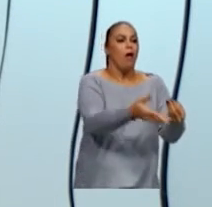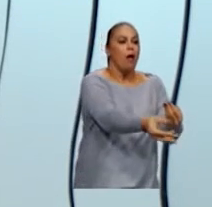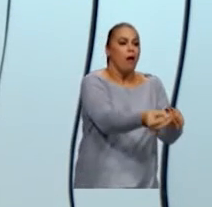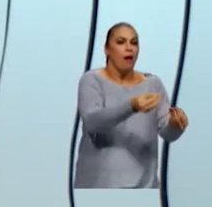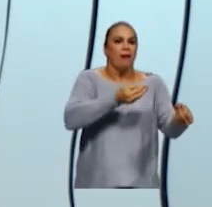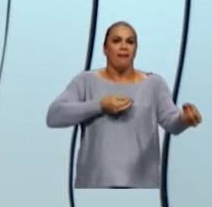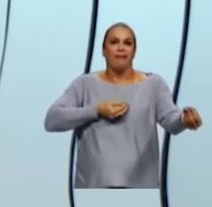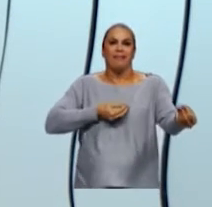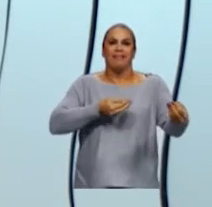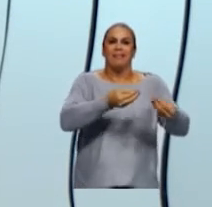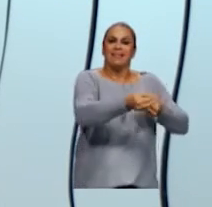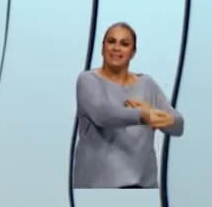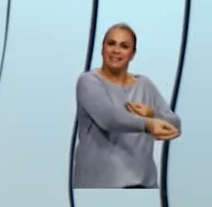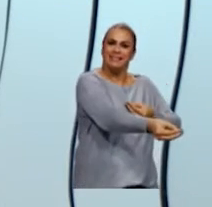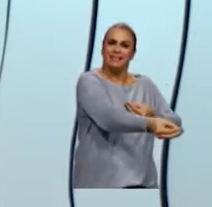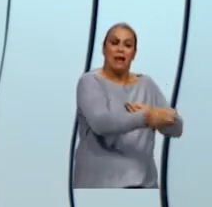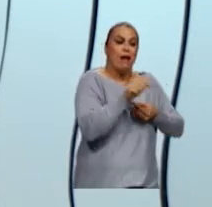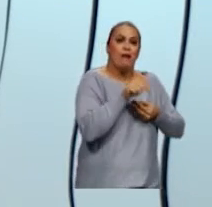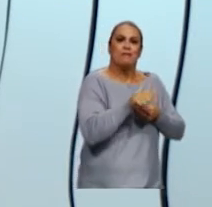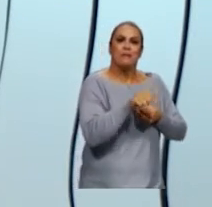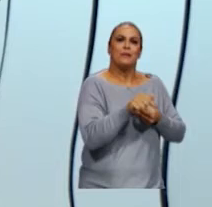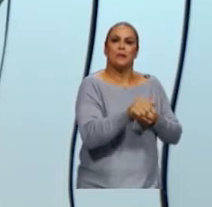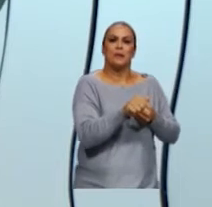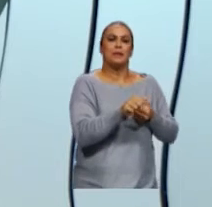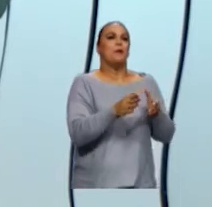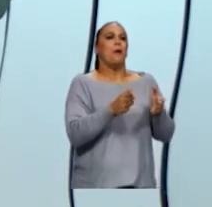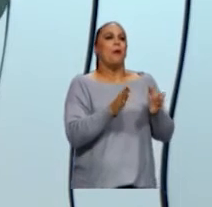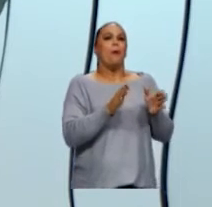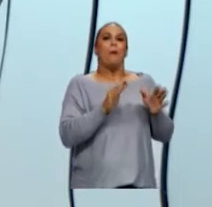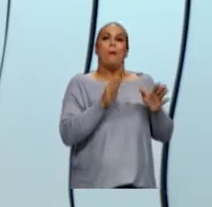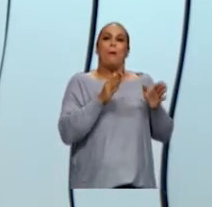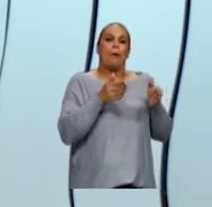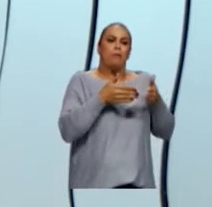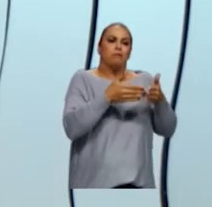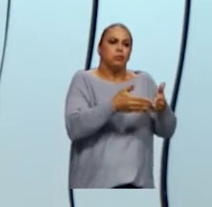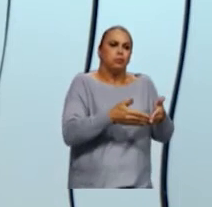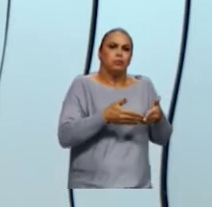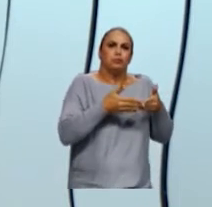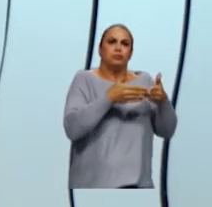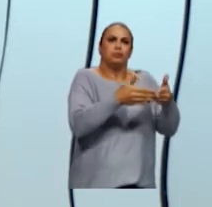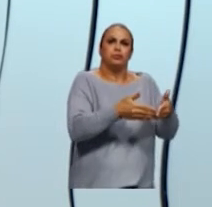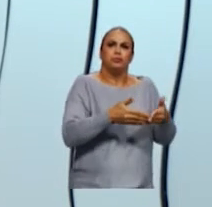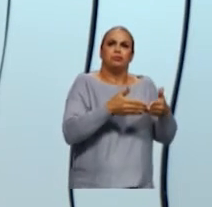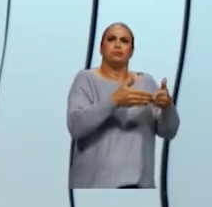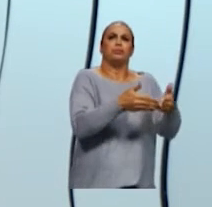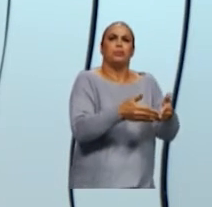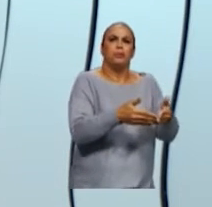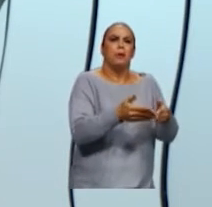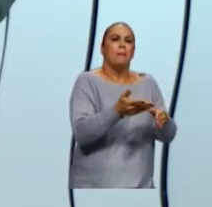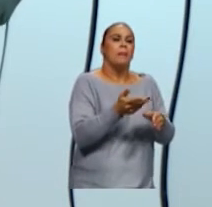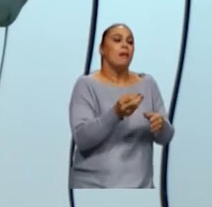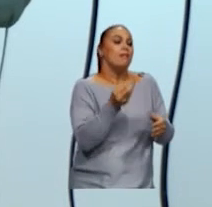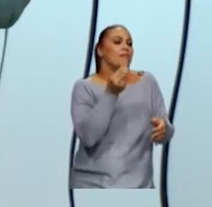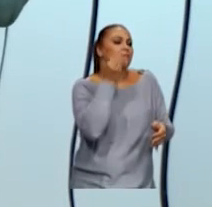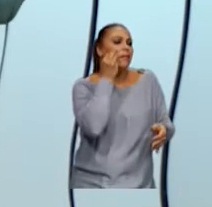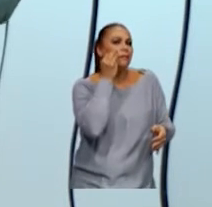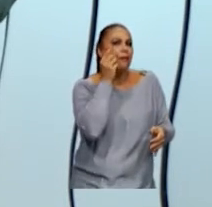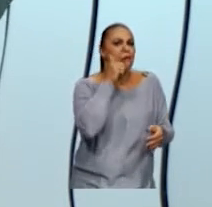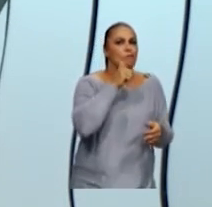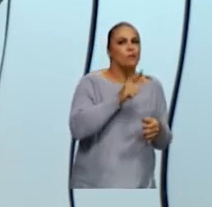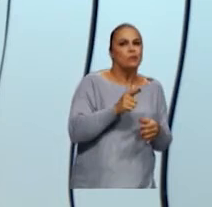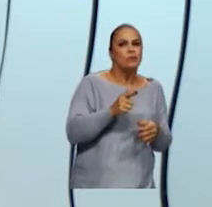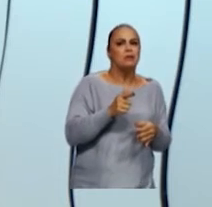se lançavam ao mar para buscar especiarias, para buscar pedras preciosas, para fazer